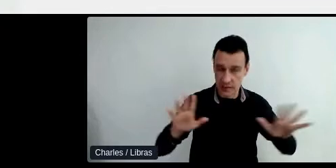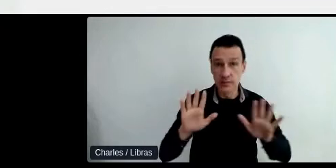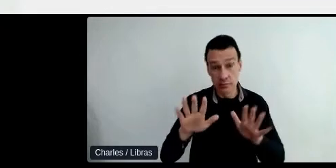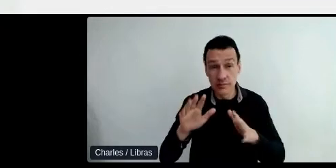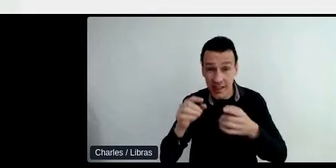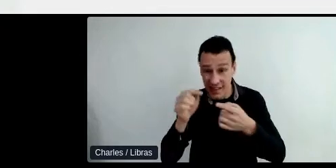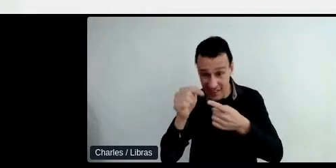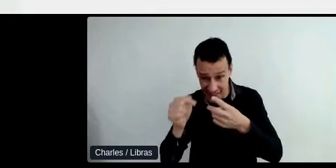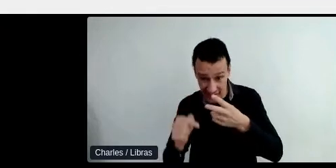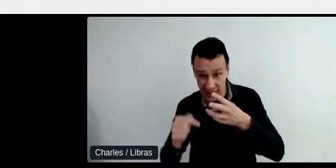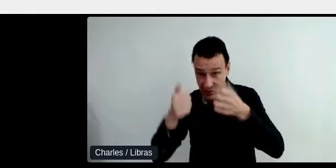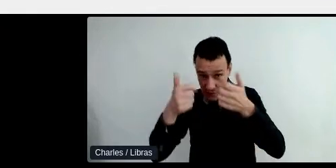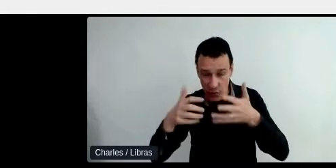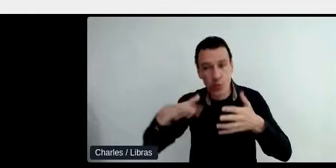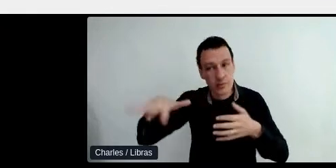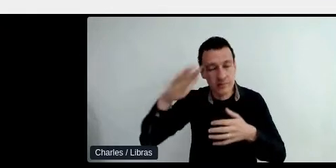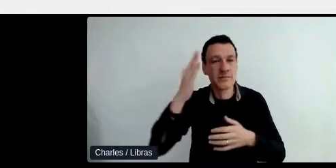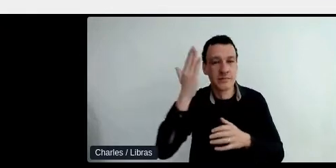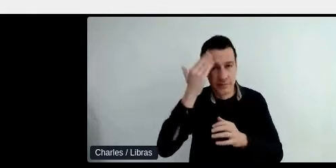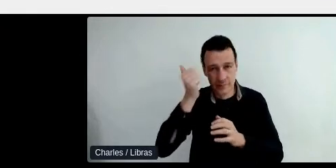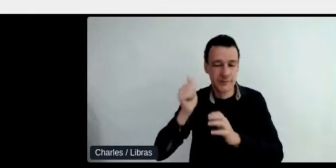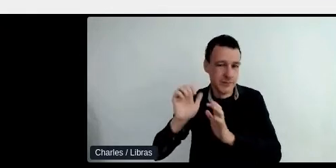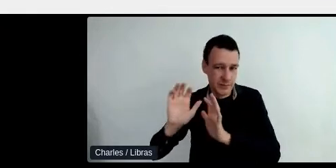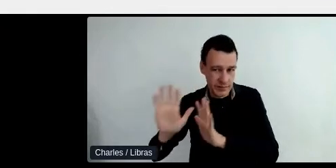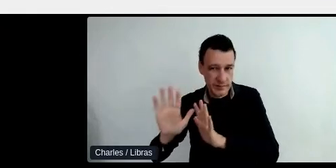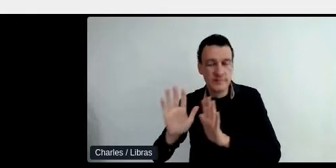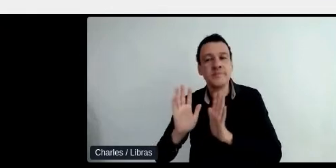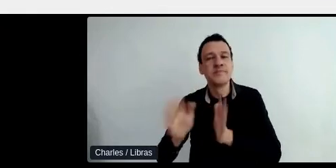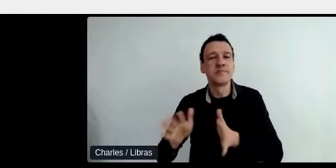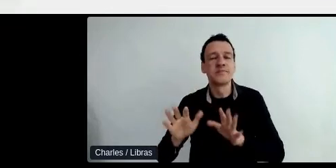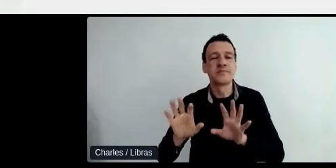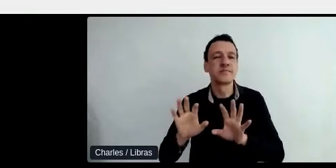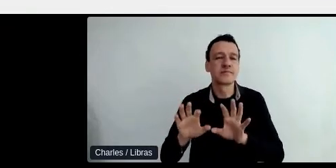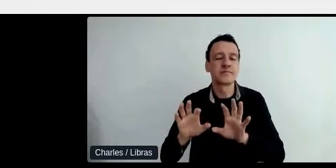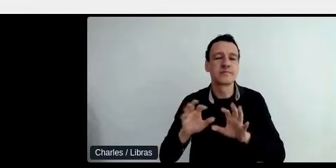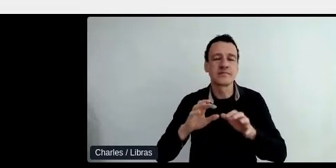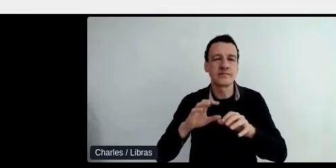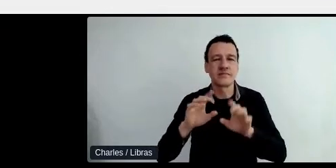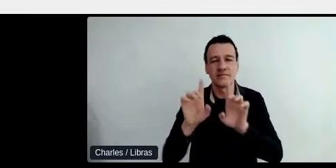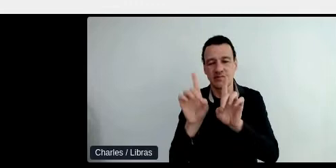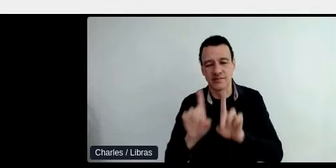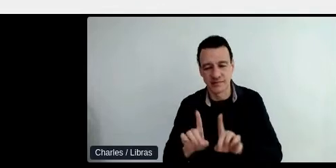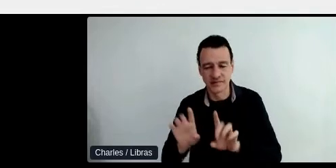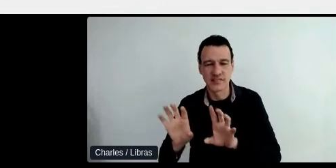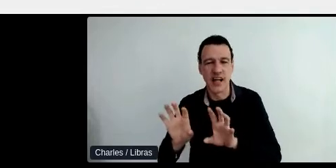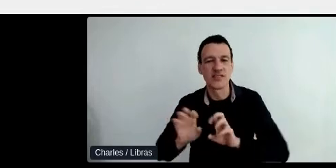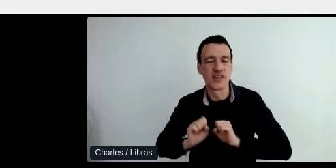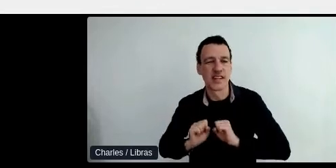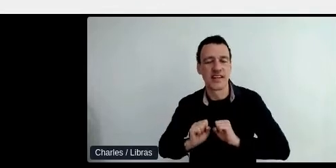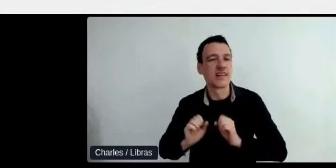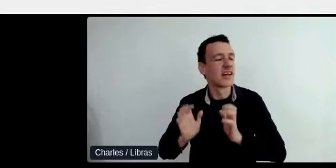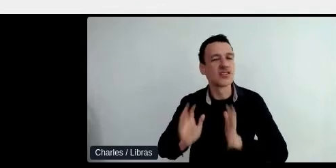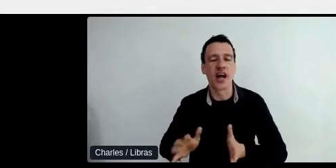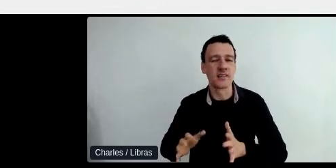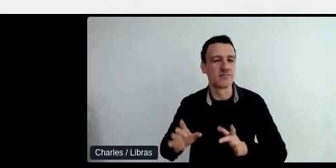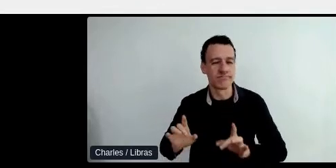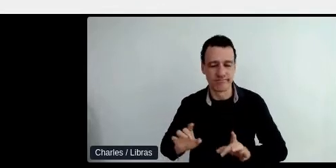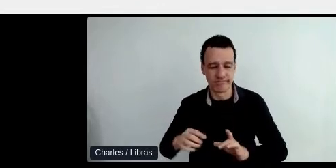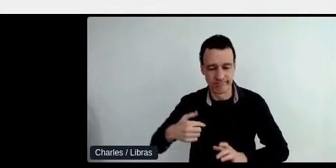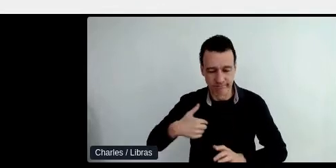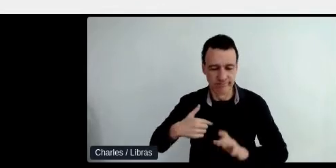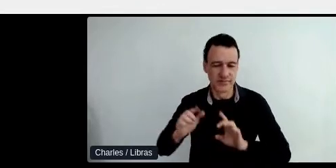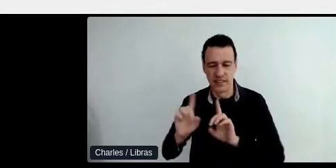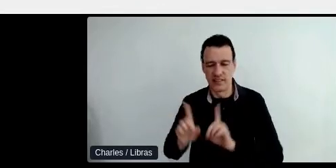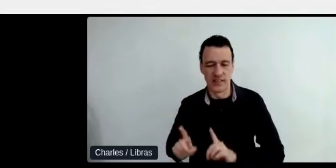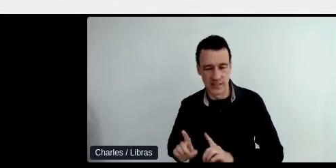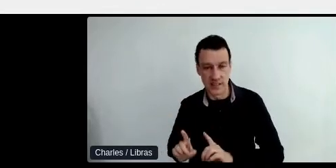pessoal está acostumado, é a deficiência adquirida, né? Mas todos podem ter